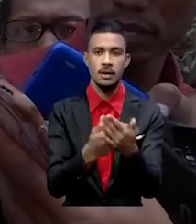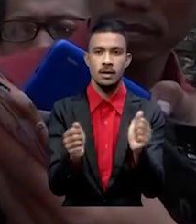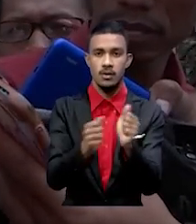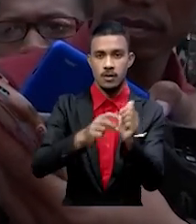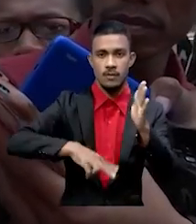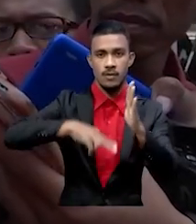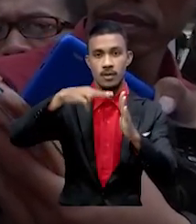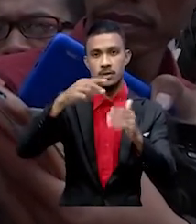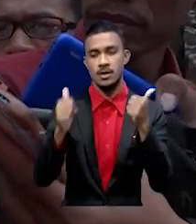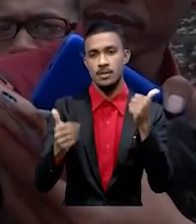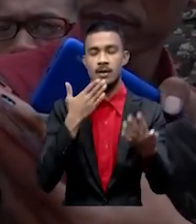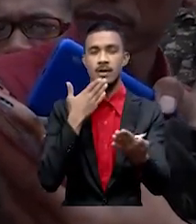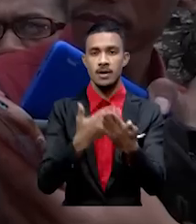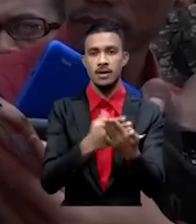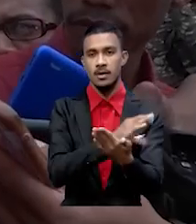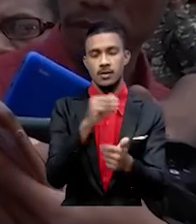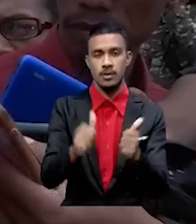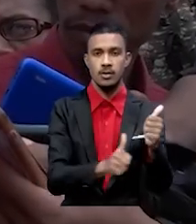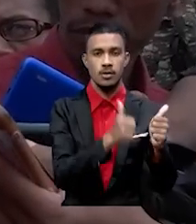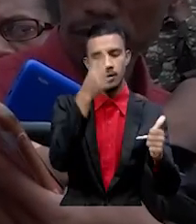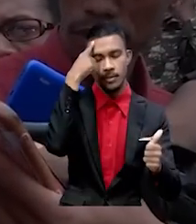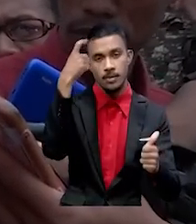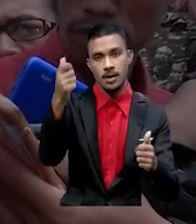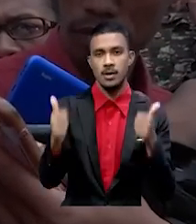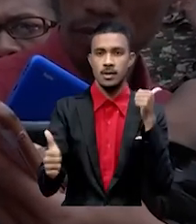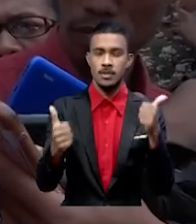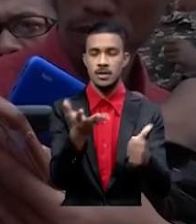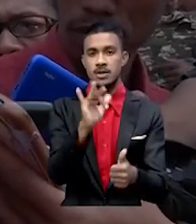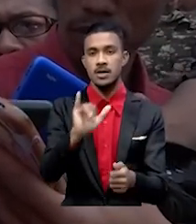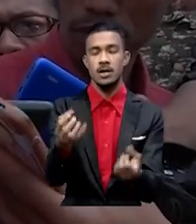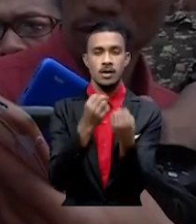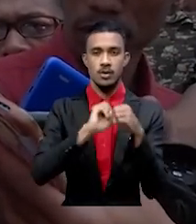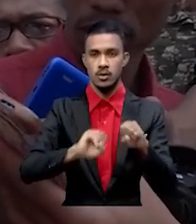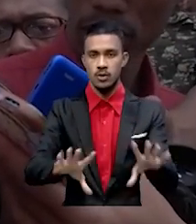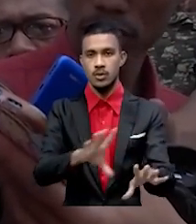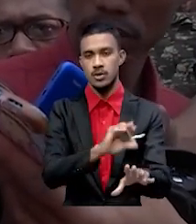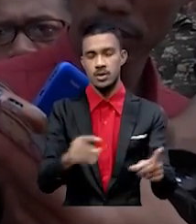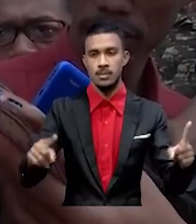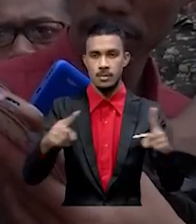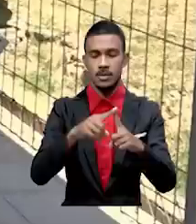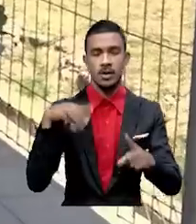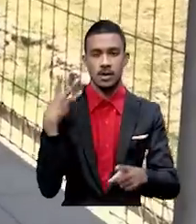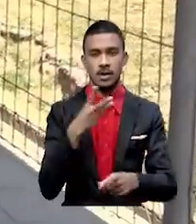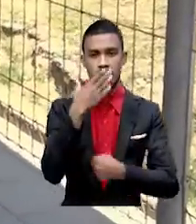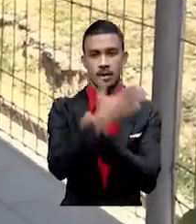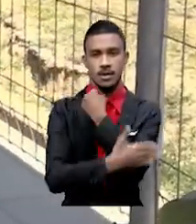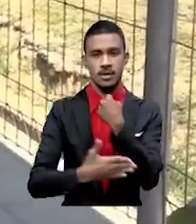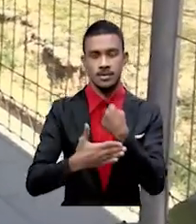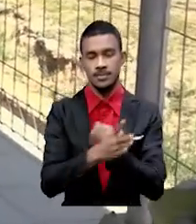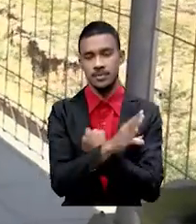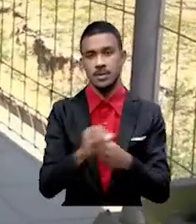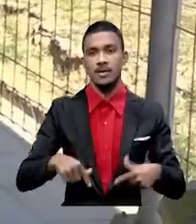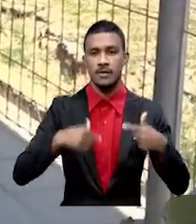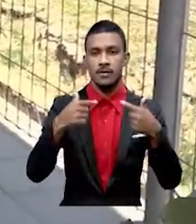no bem magdiak e tu irme hi no bem maka sira husik, husik ela vai aí tenha rain. Hafeng